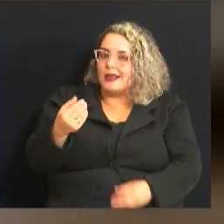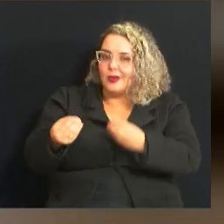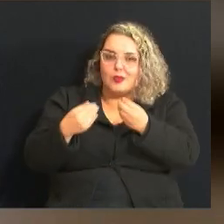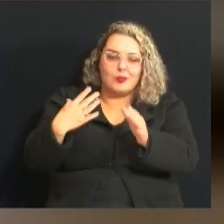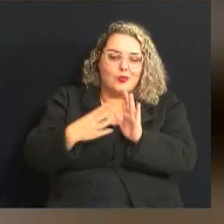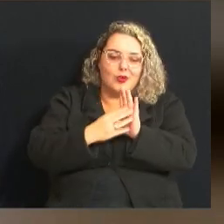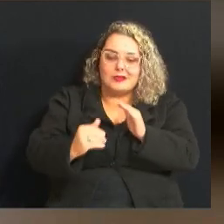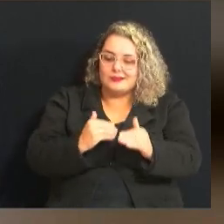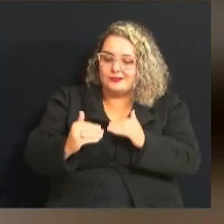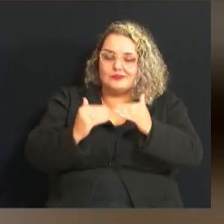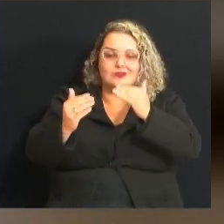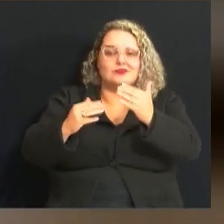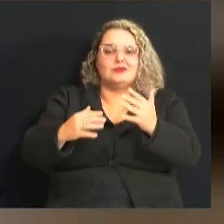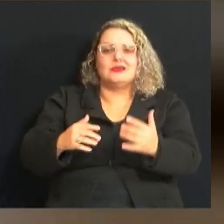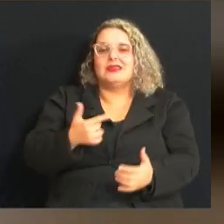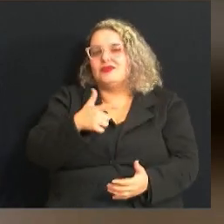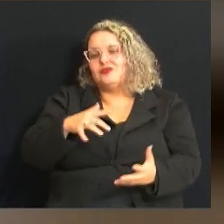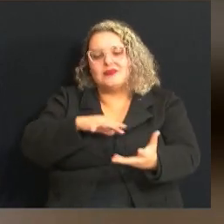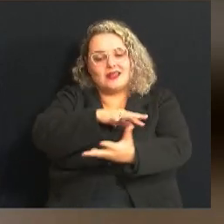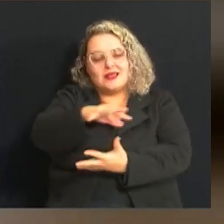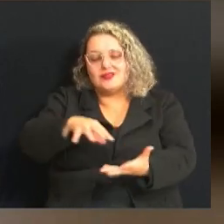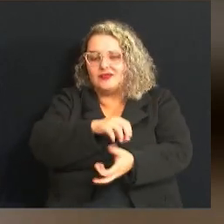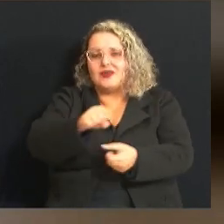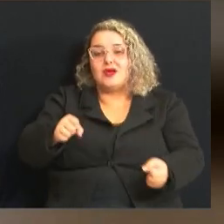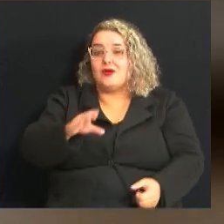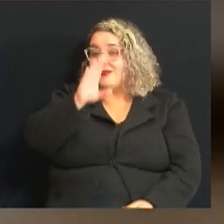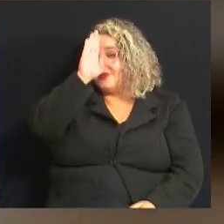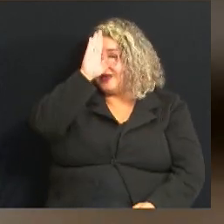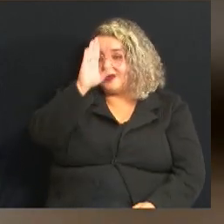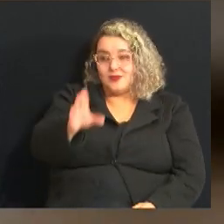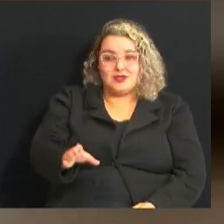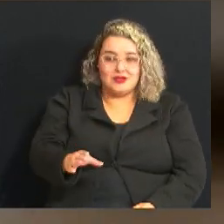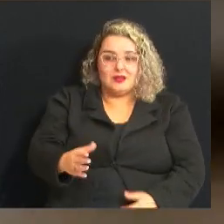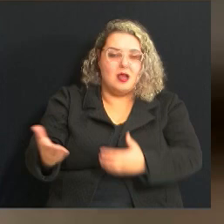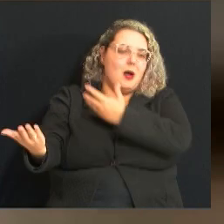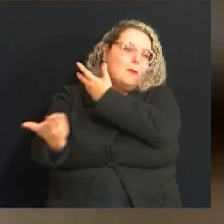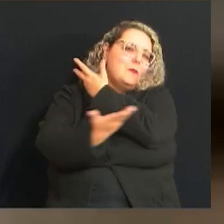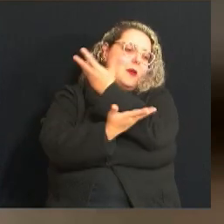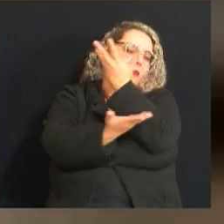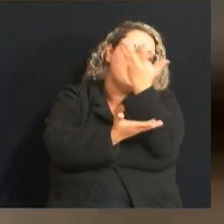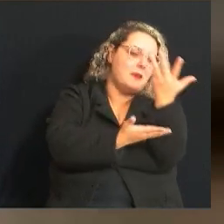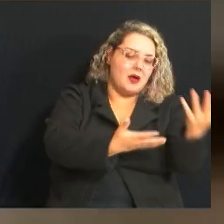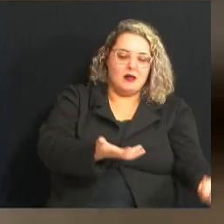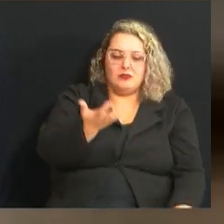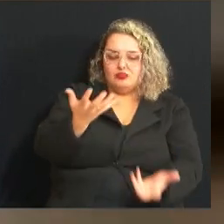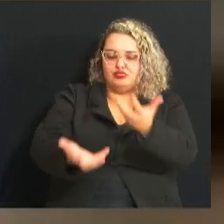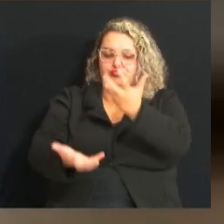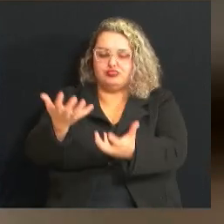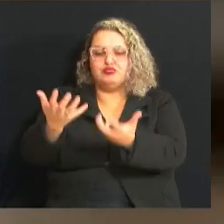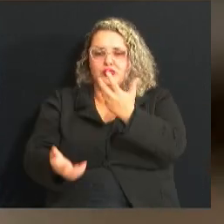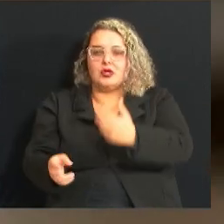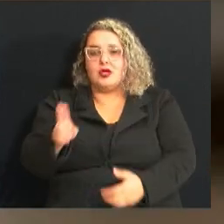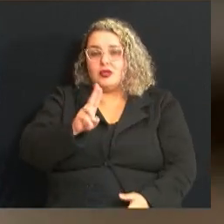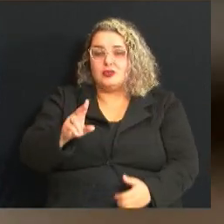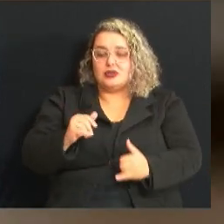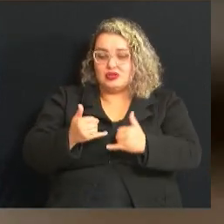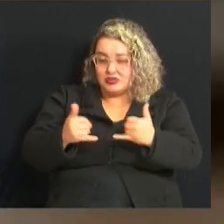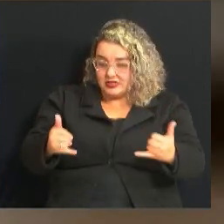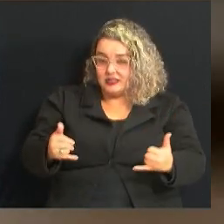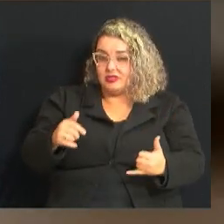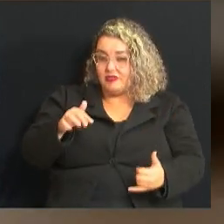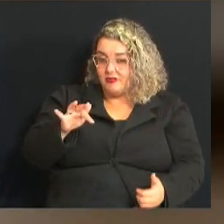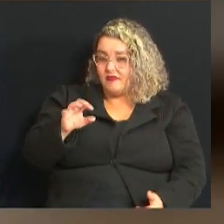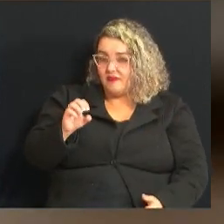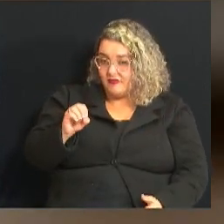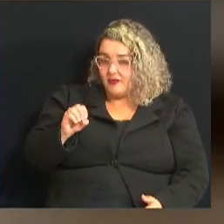desenvolvimento insustentável, principalmente nesse dueto desmatamento, queima e uso de energia fóssil, levou a